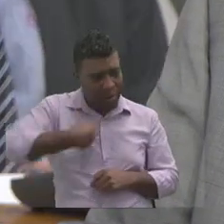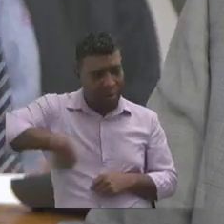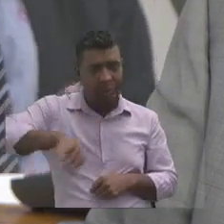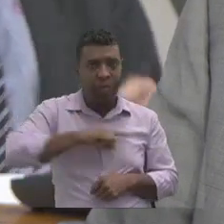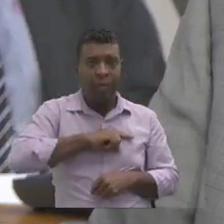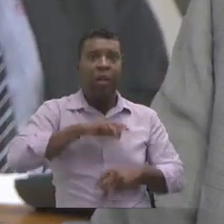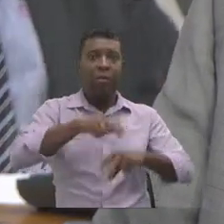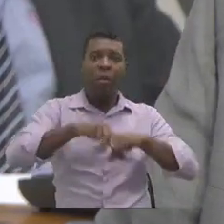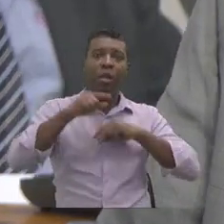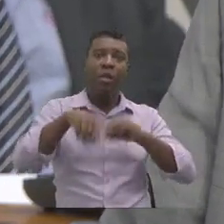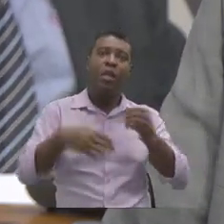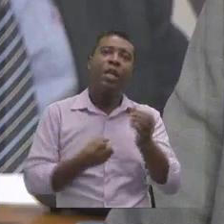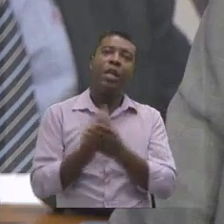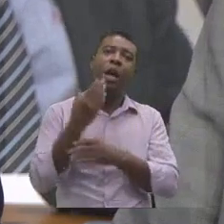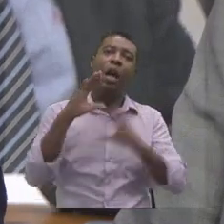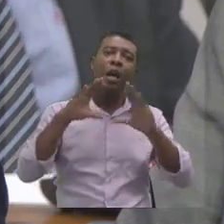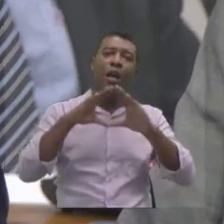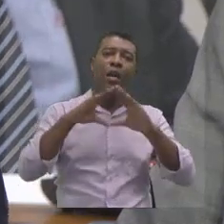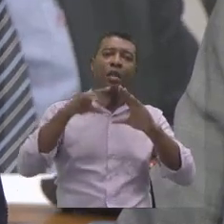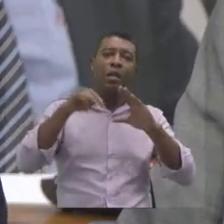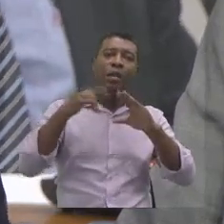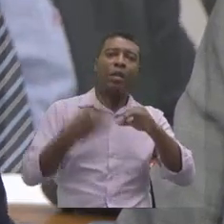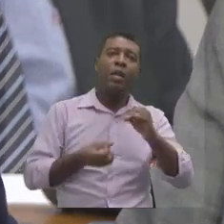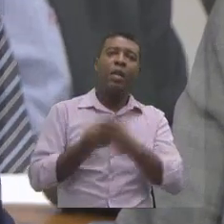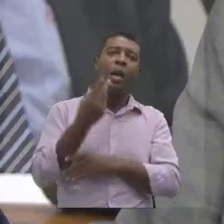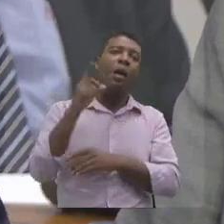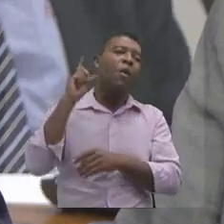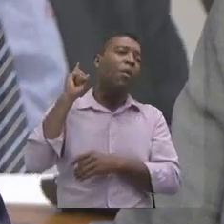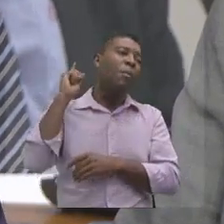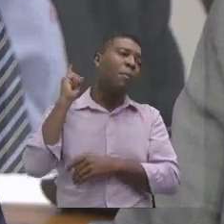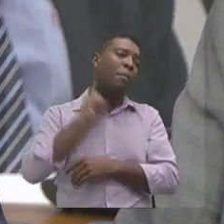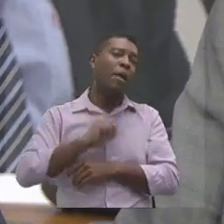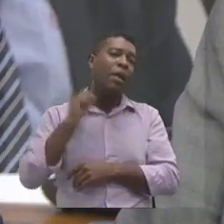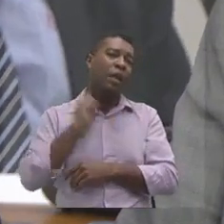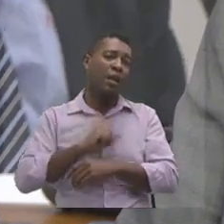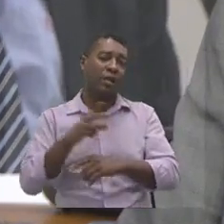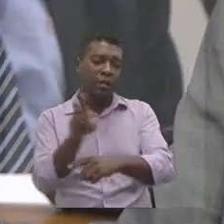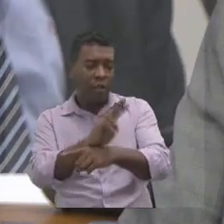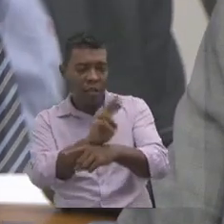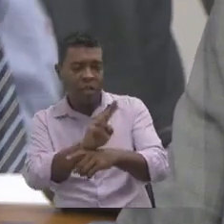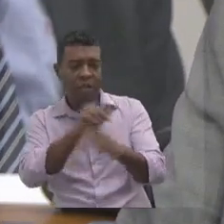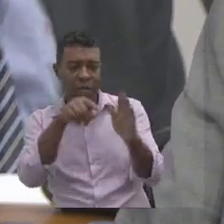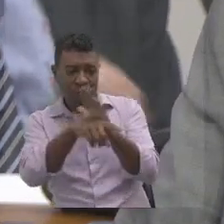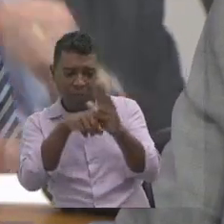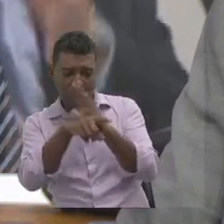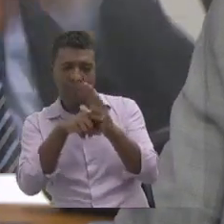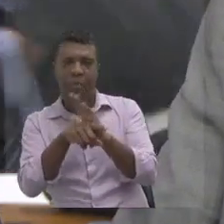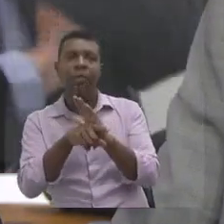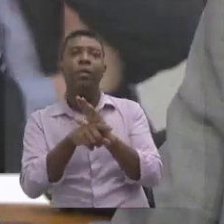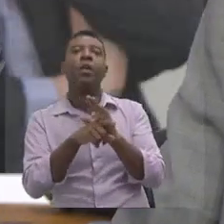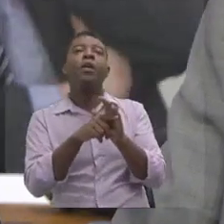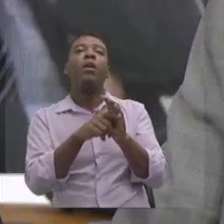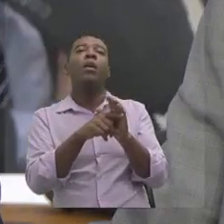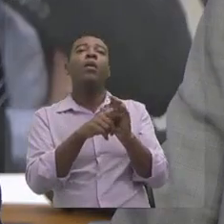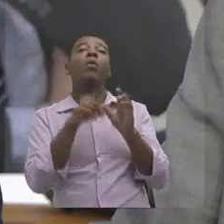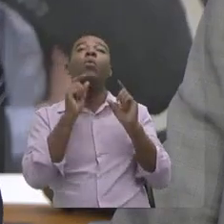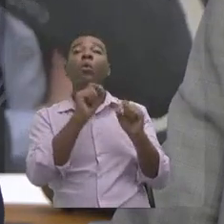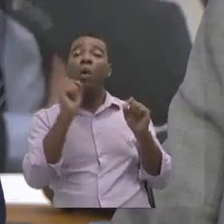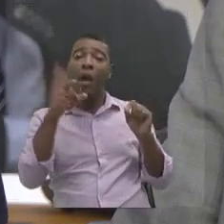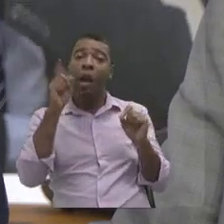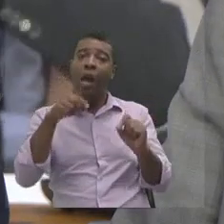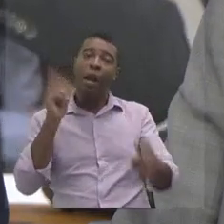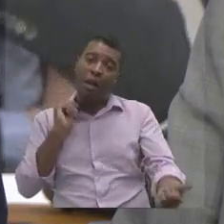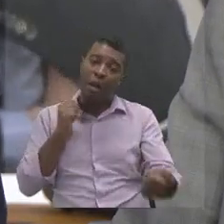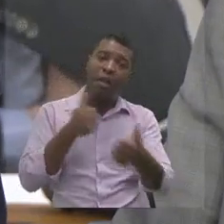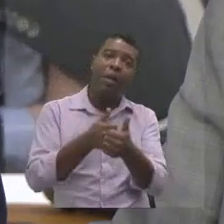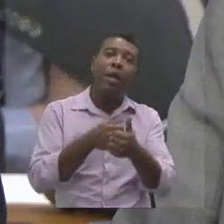o Minas fiscaliza Presidente e amigo Cristiano era aproximar as demandas